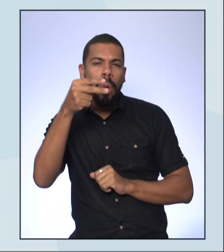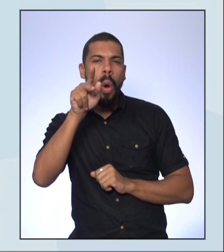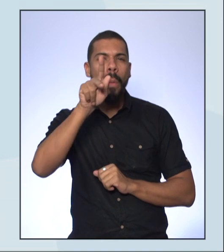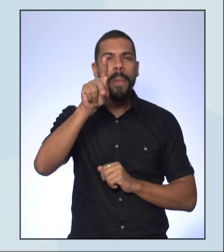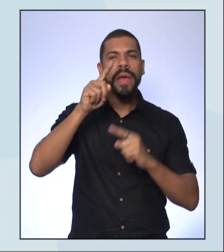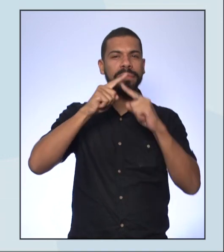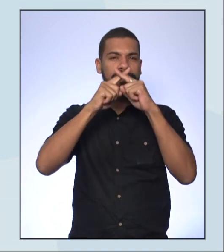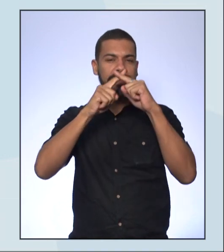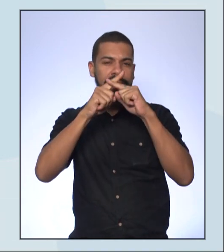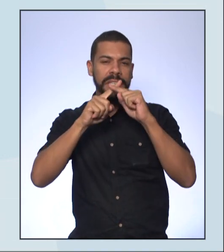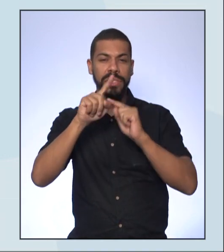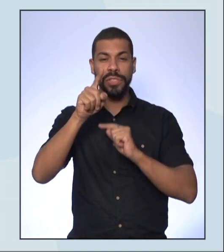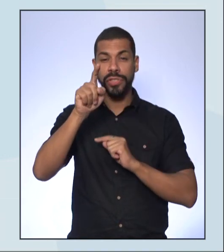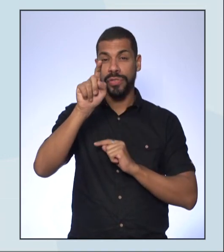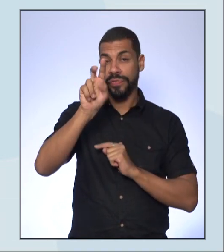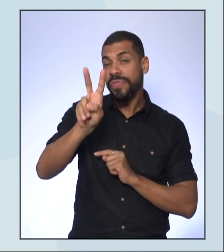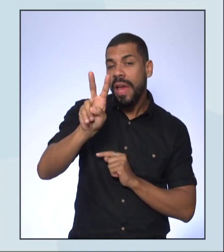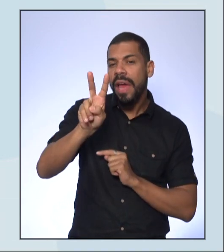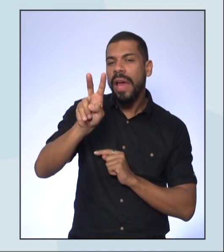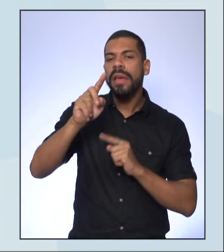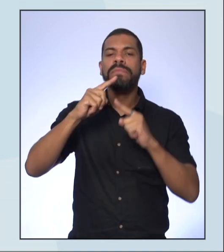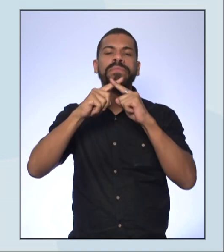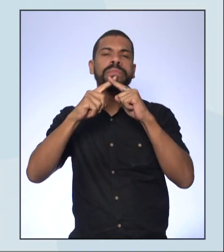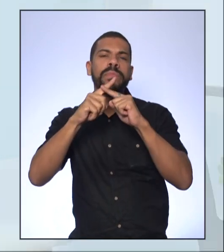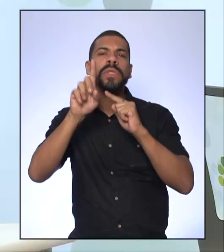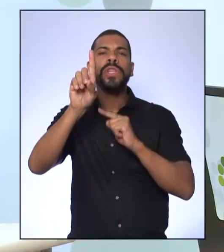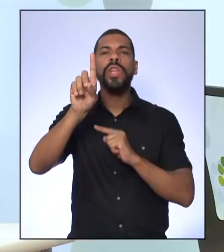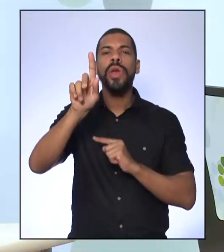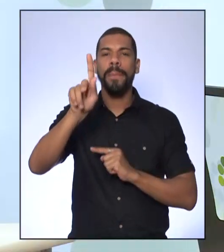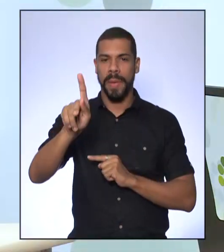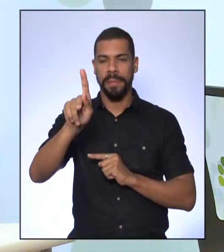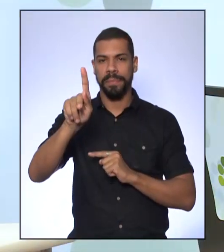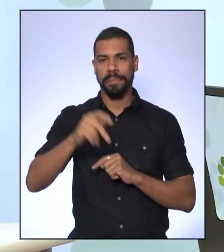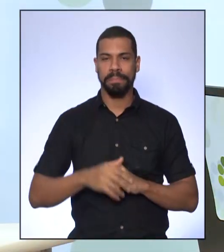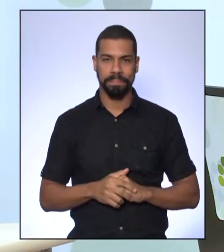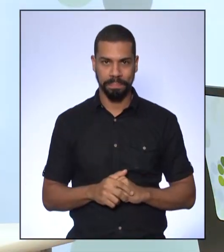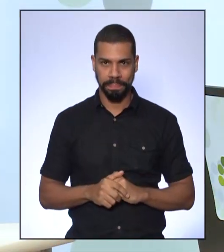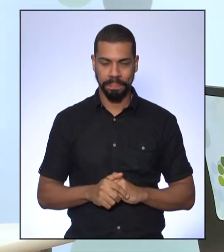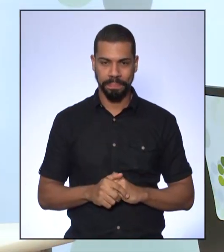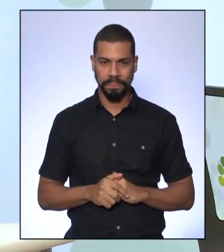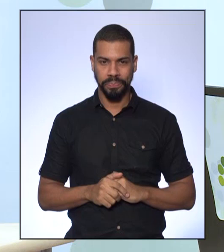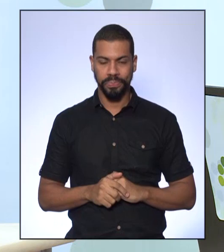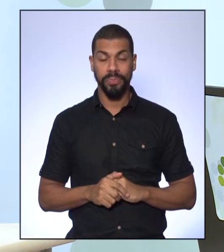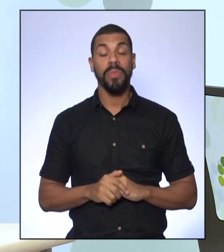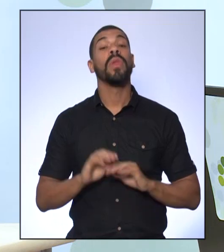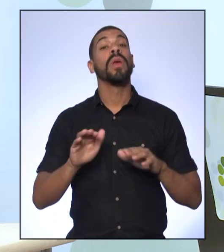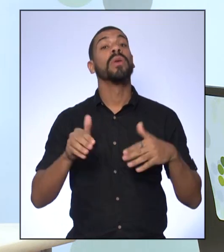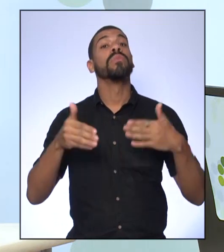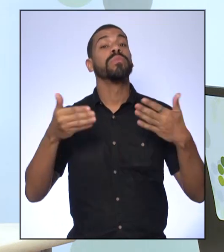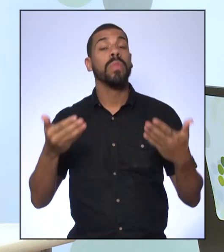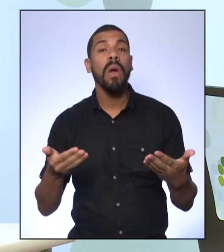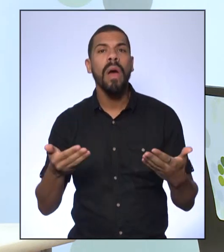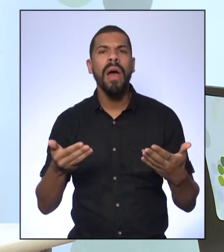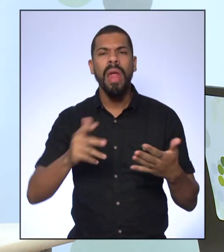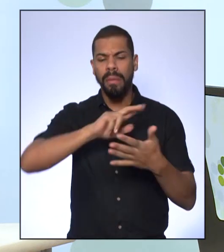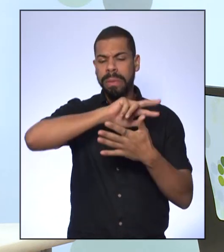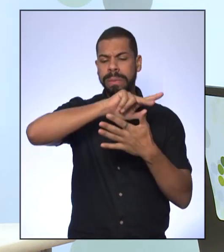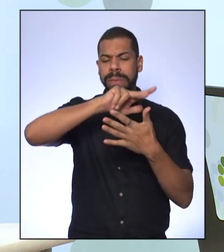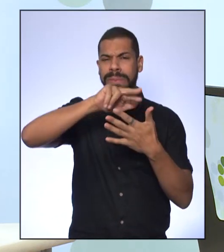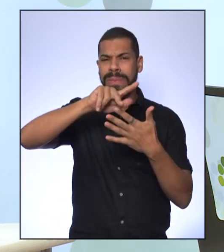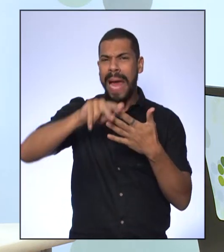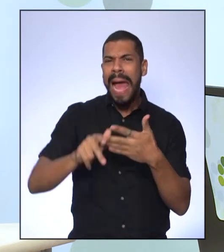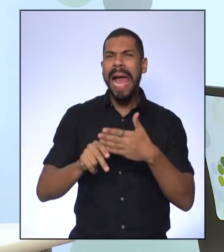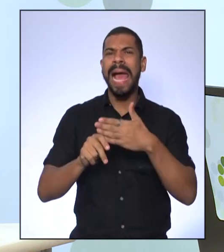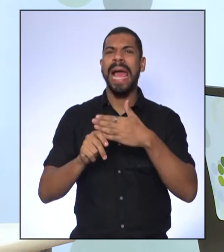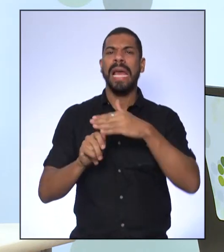o dano potencial, né? Que no caso do Covid aí seria a morte, né? Mas, então, várias instituições